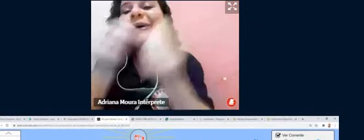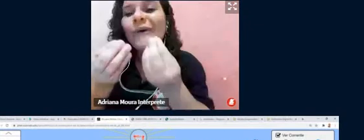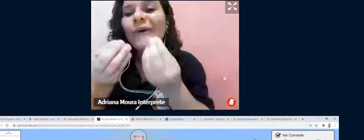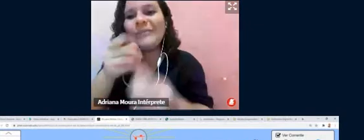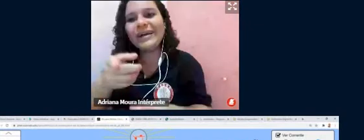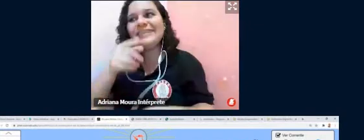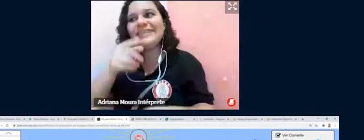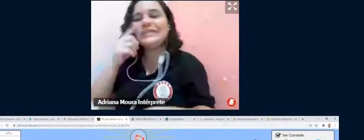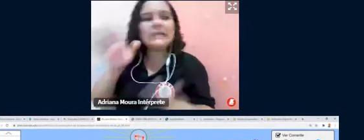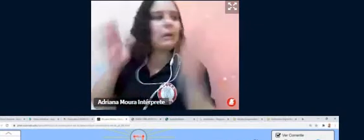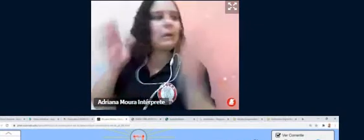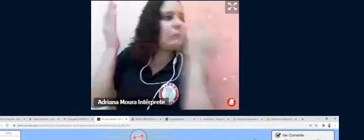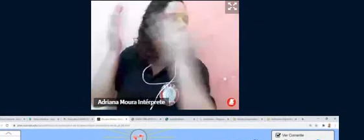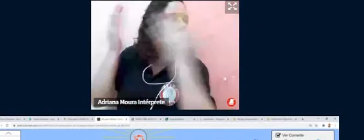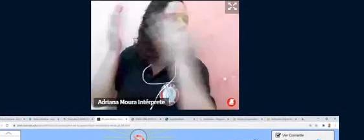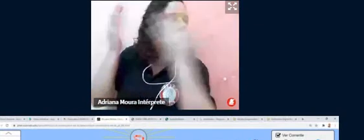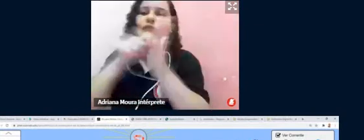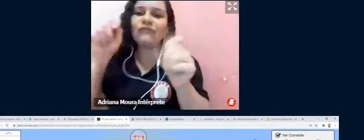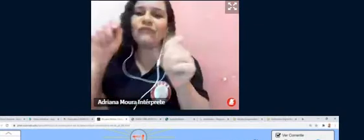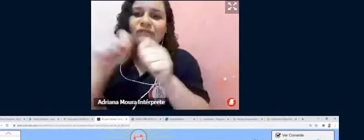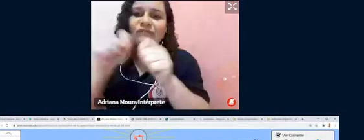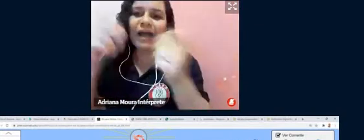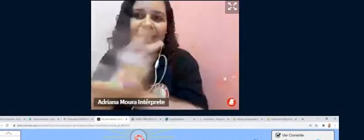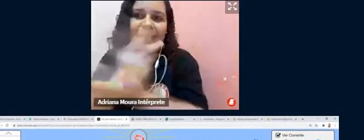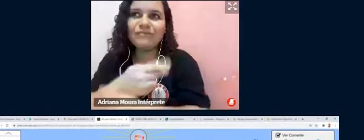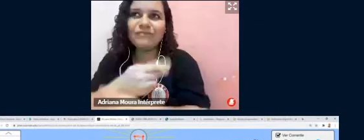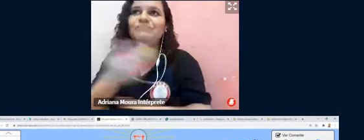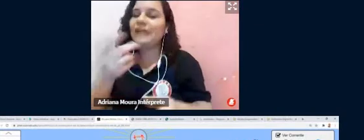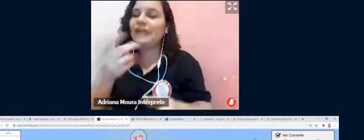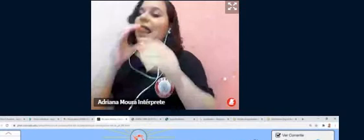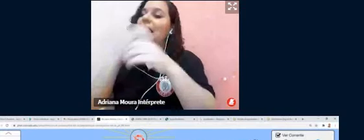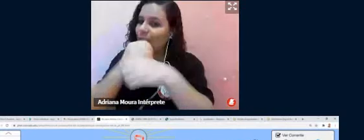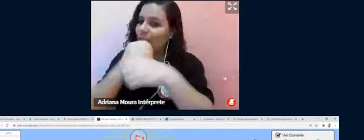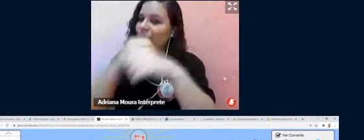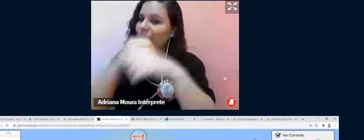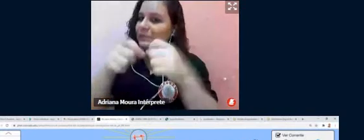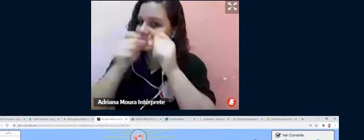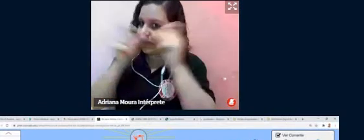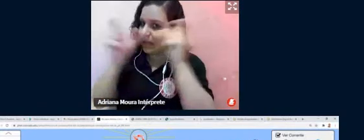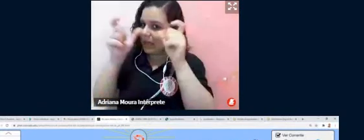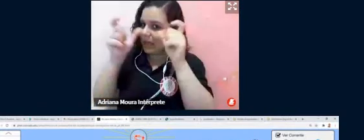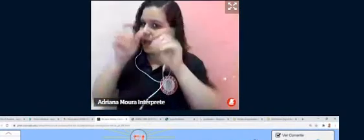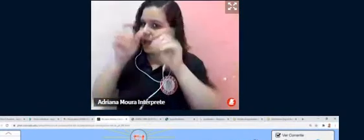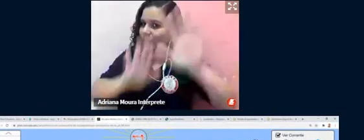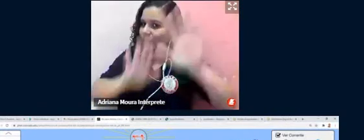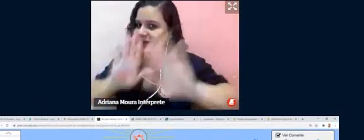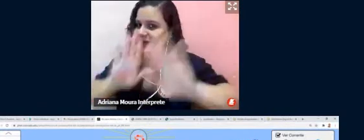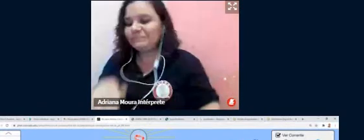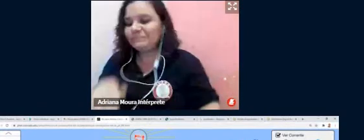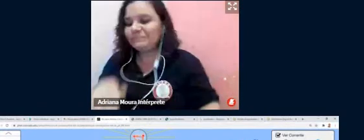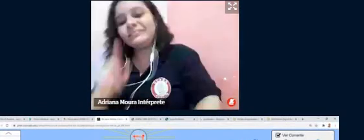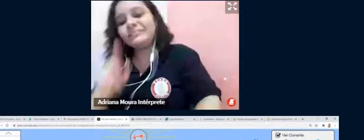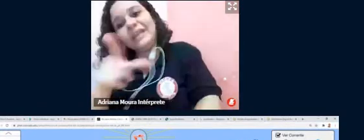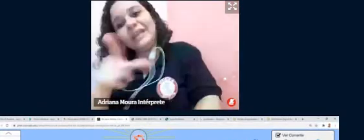faz. Laboratório requer muito cuidado. Vou pegar um amperímetro, tá? Esse amperímetro